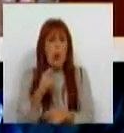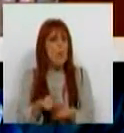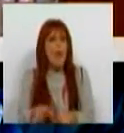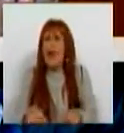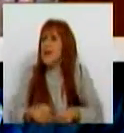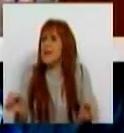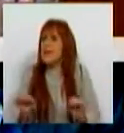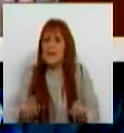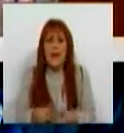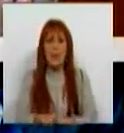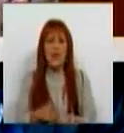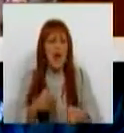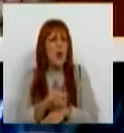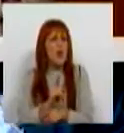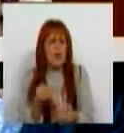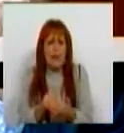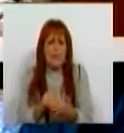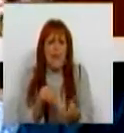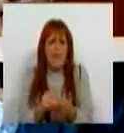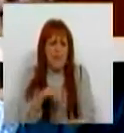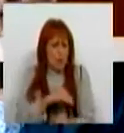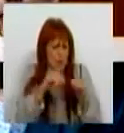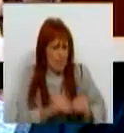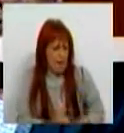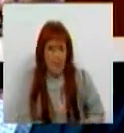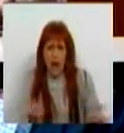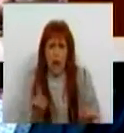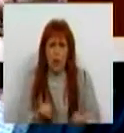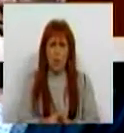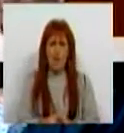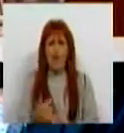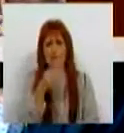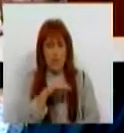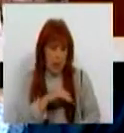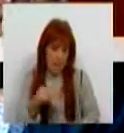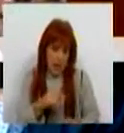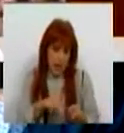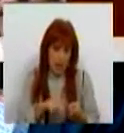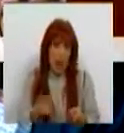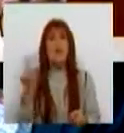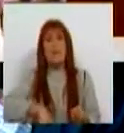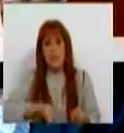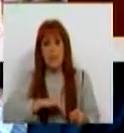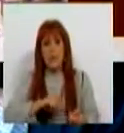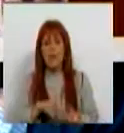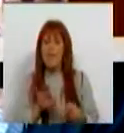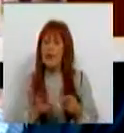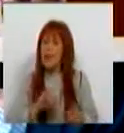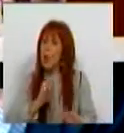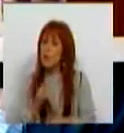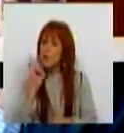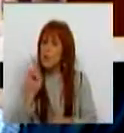podemos aceitar a continuação do empobrecimento salarial. E passa pelo salário mínimo, mas passa por outro fator